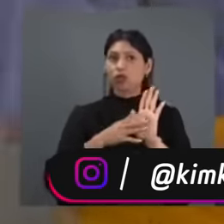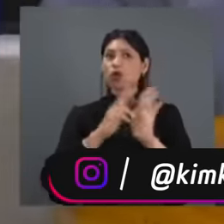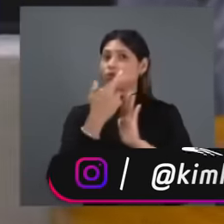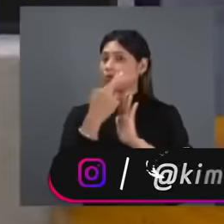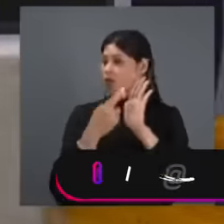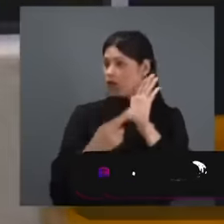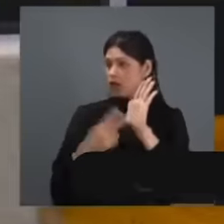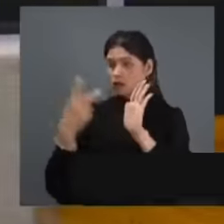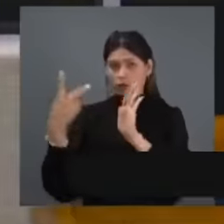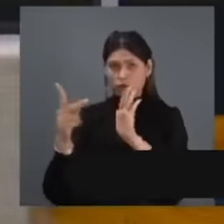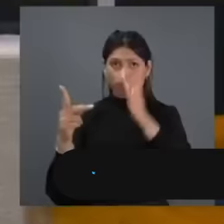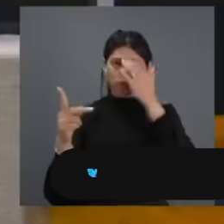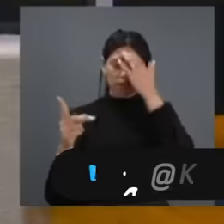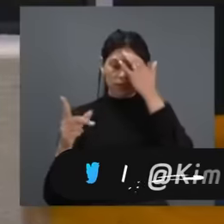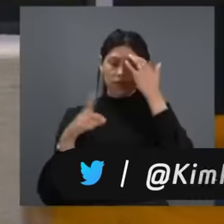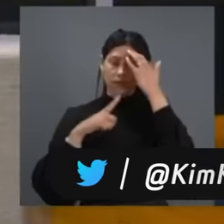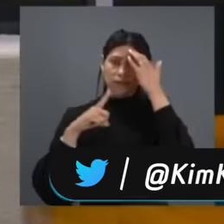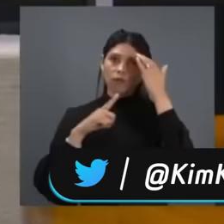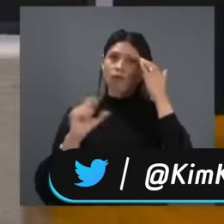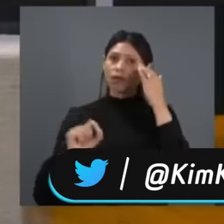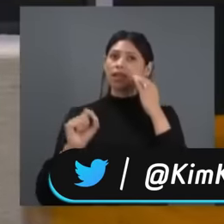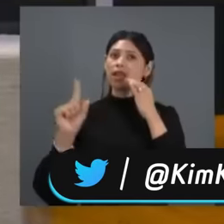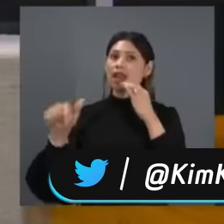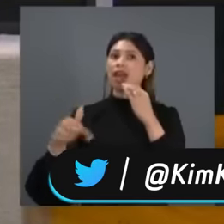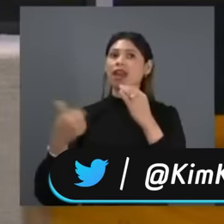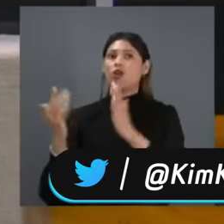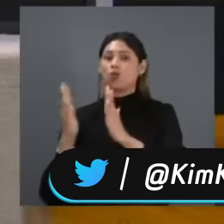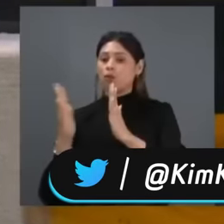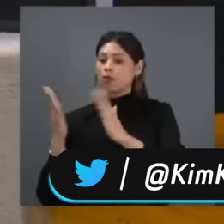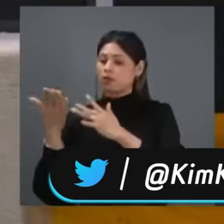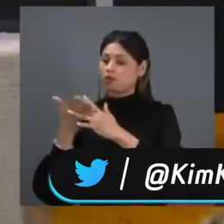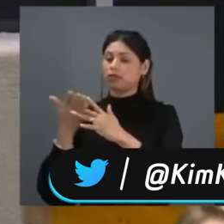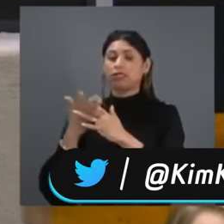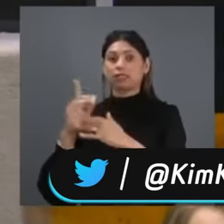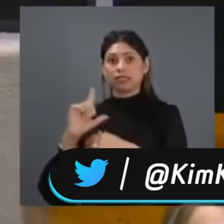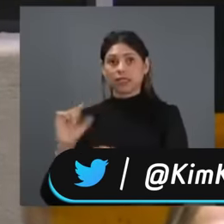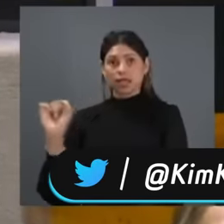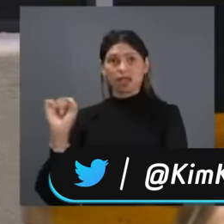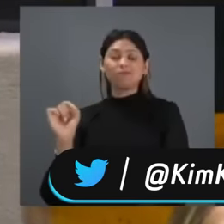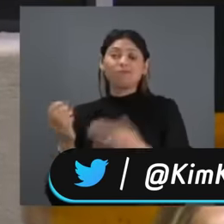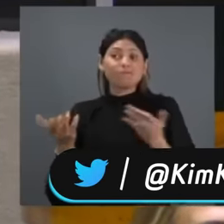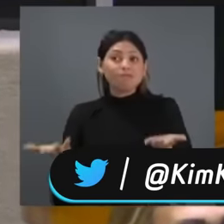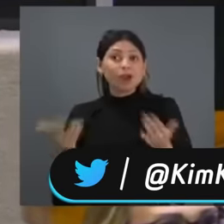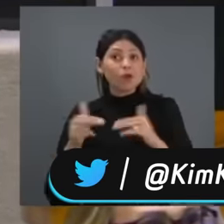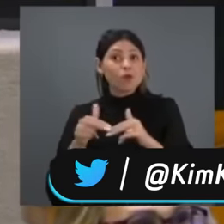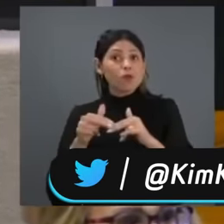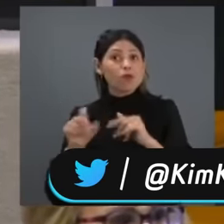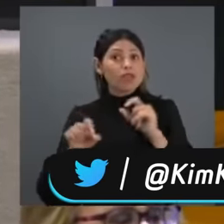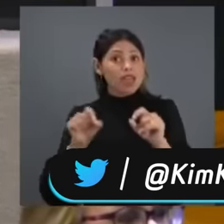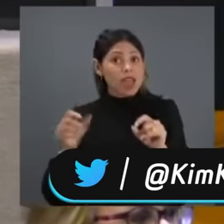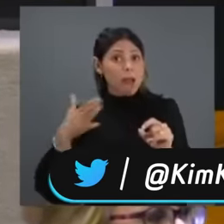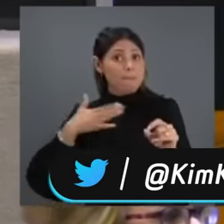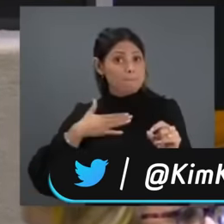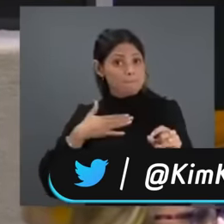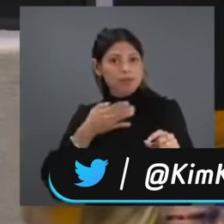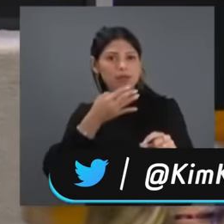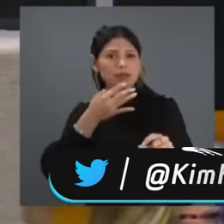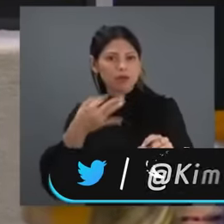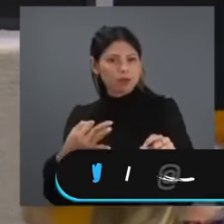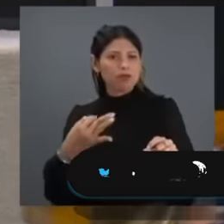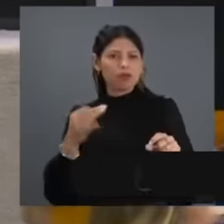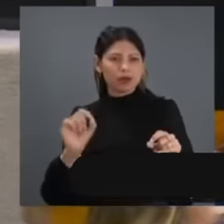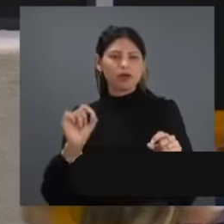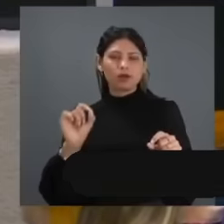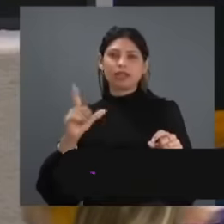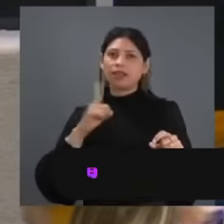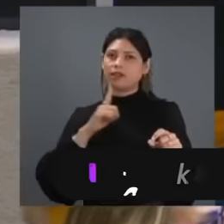Excelência em relação à saída temporária. Ou seja, não à toa, e fazendo minhas as palavras da